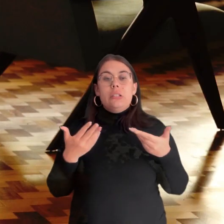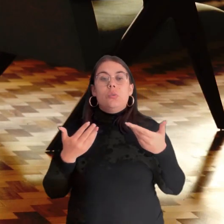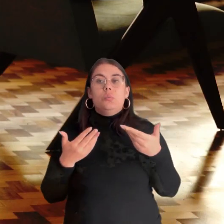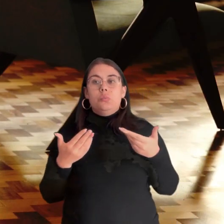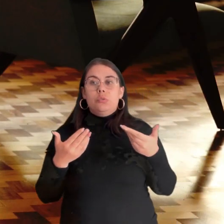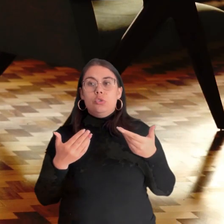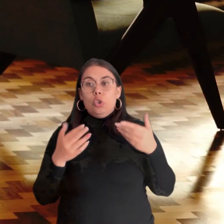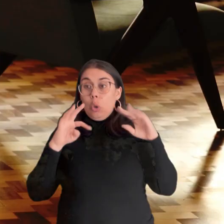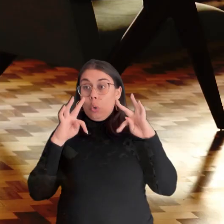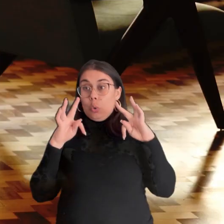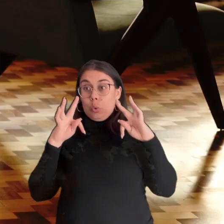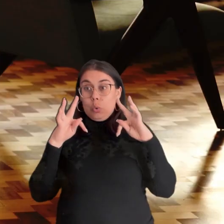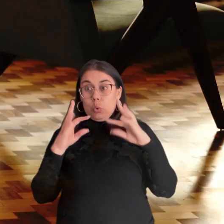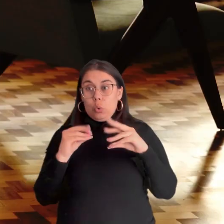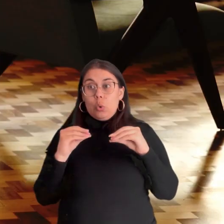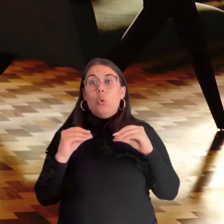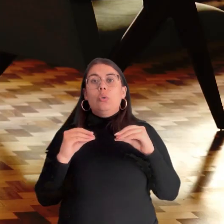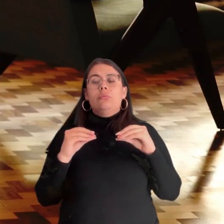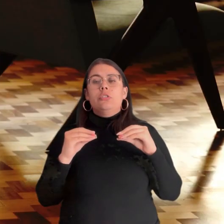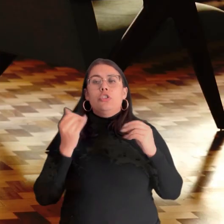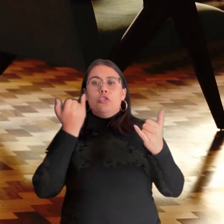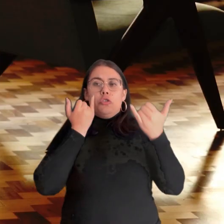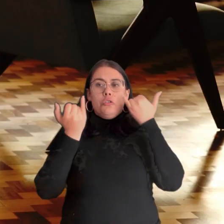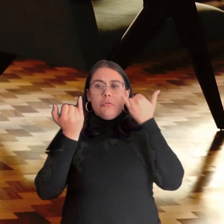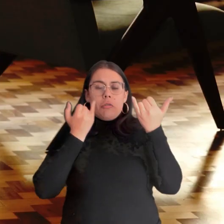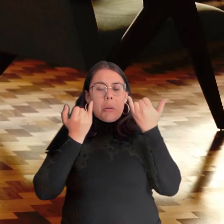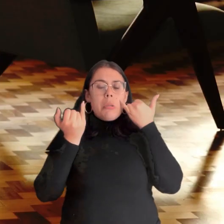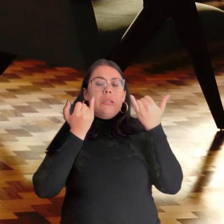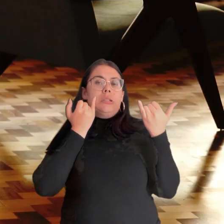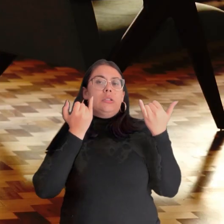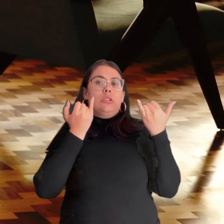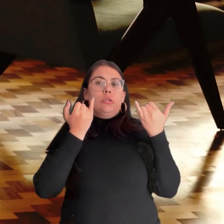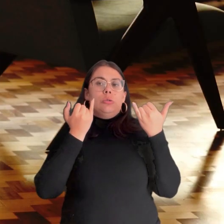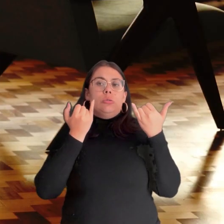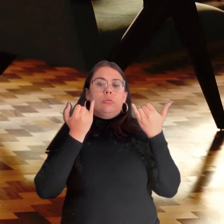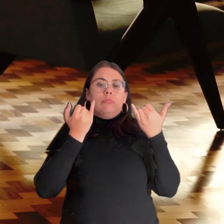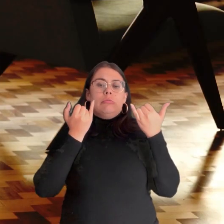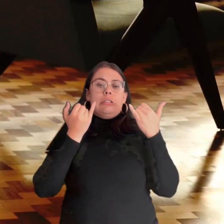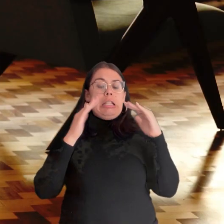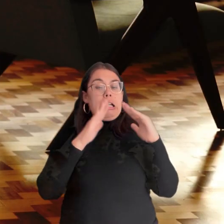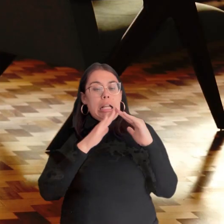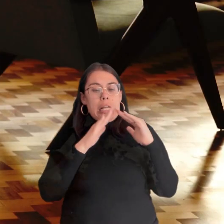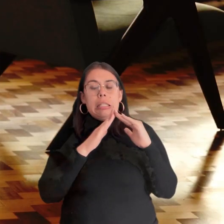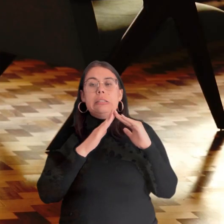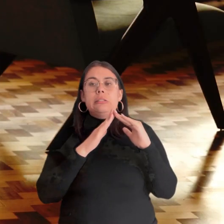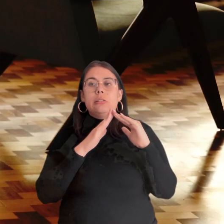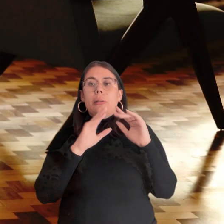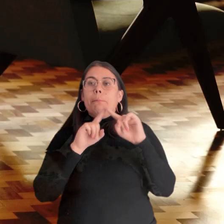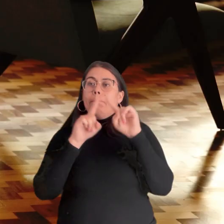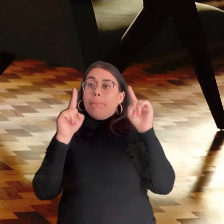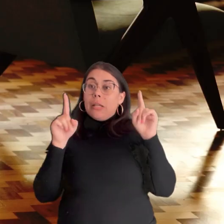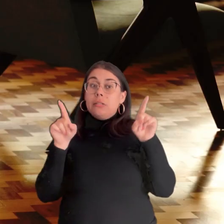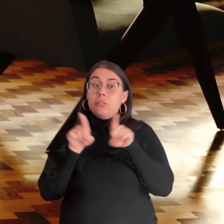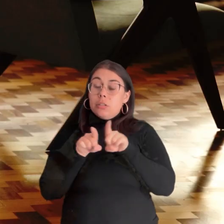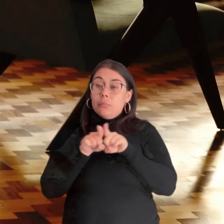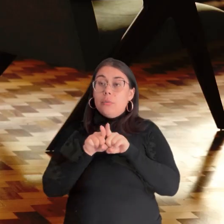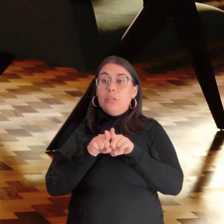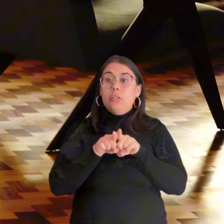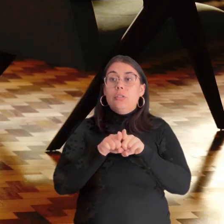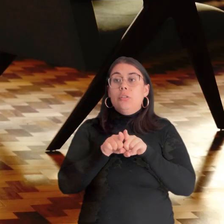ou o levantamento físico da casa, mas o levantamento das condições de tombamento e,